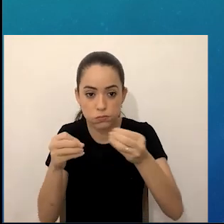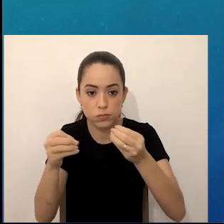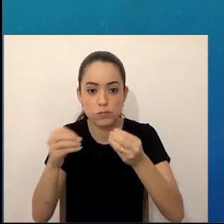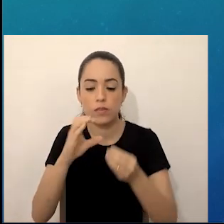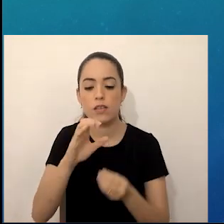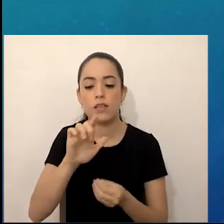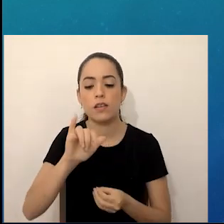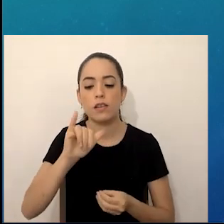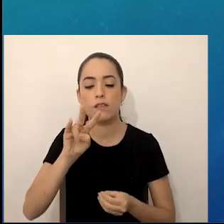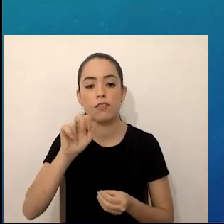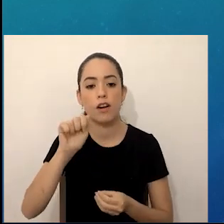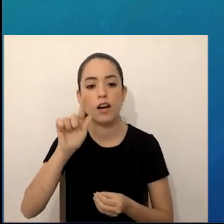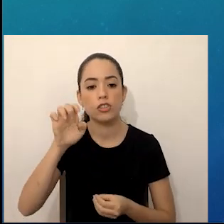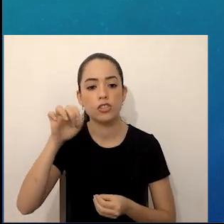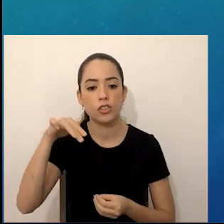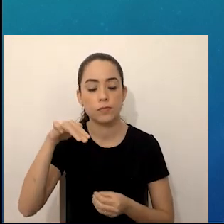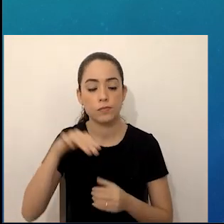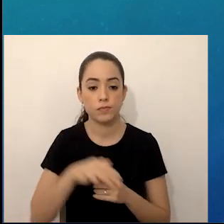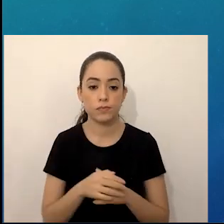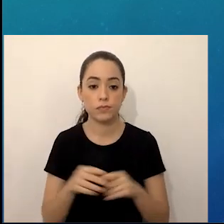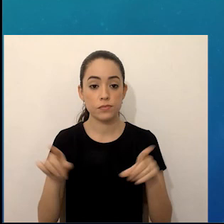de clivagem.